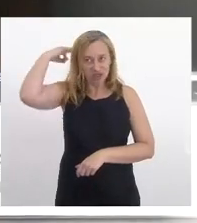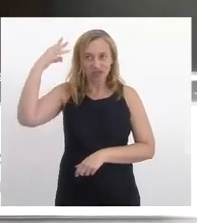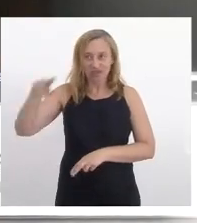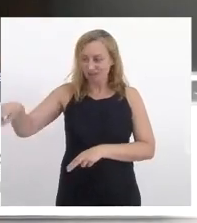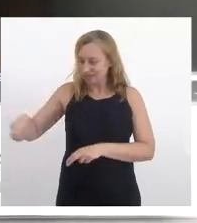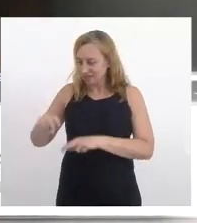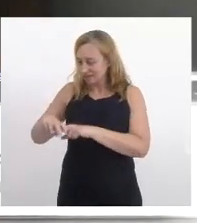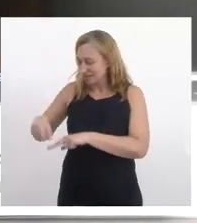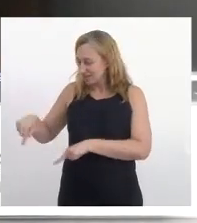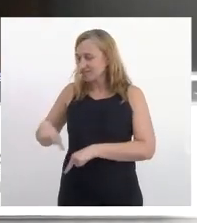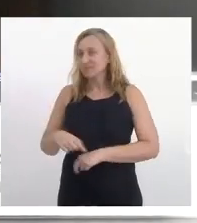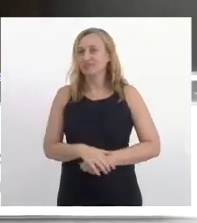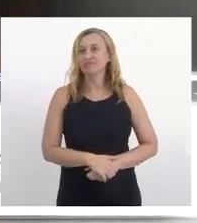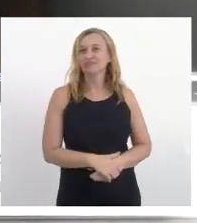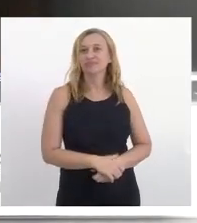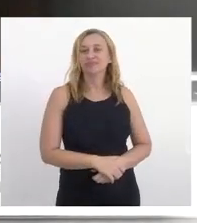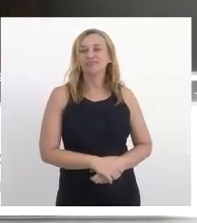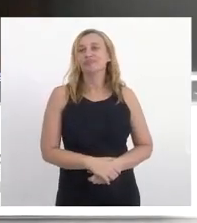conosco aqui.